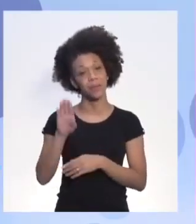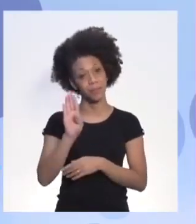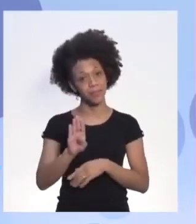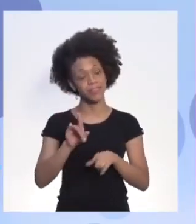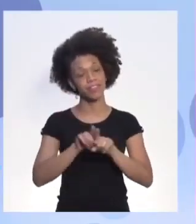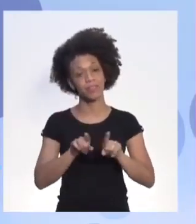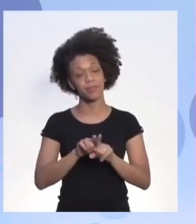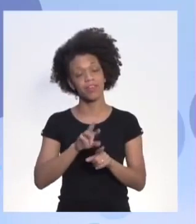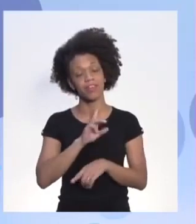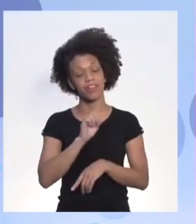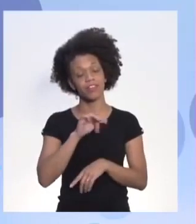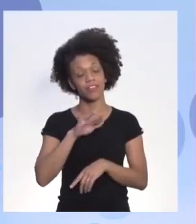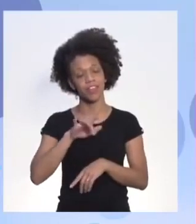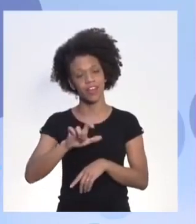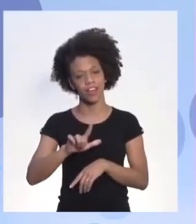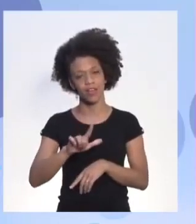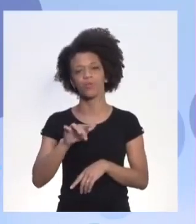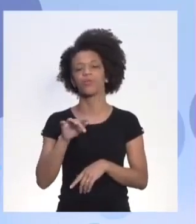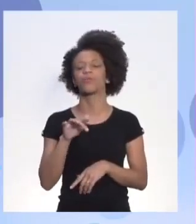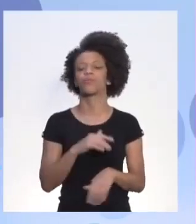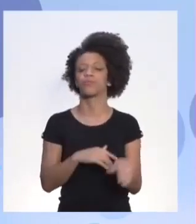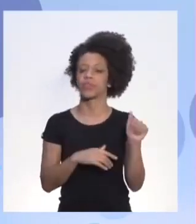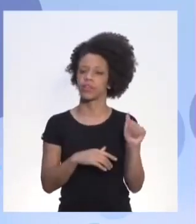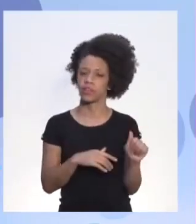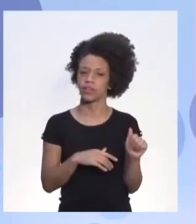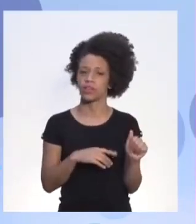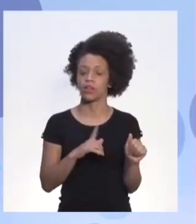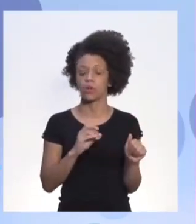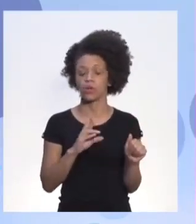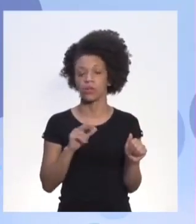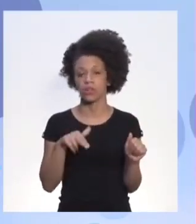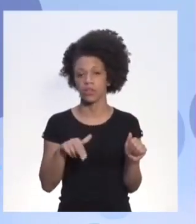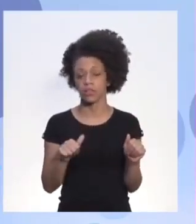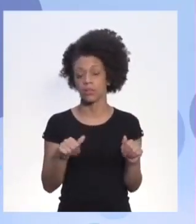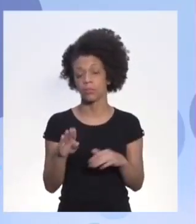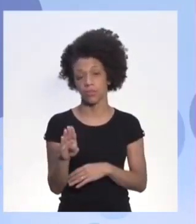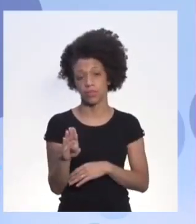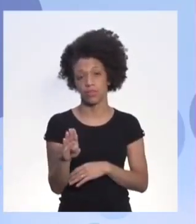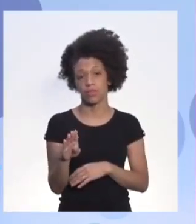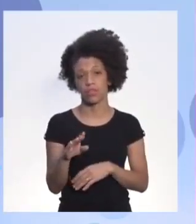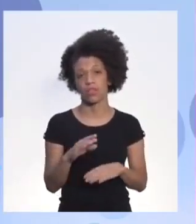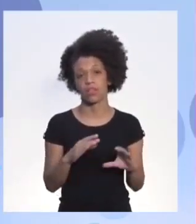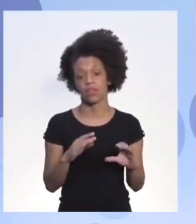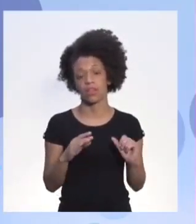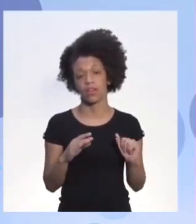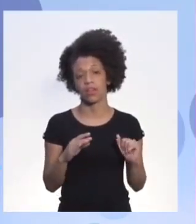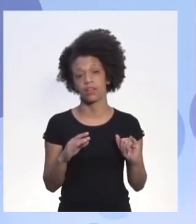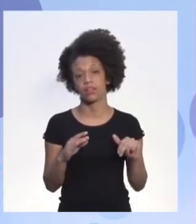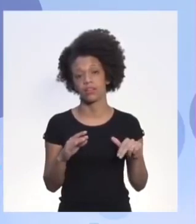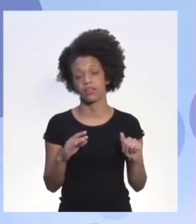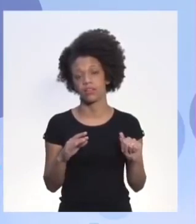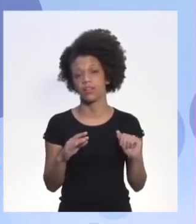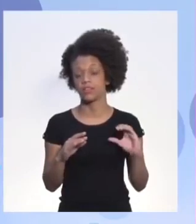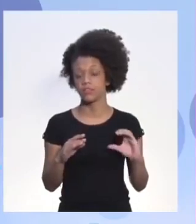O Rafael Ferreira falou que é a A. Lorena, B. Kainan, a